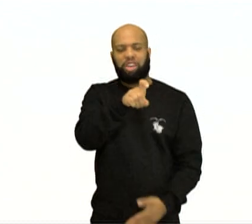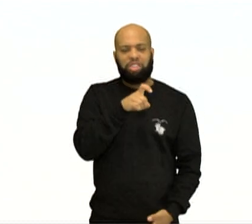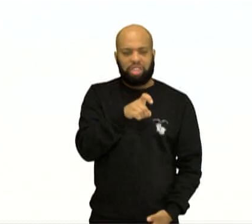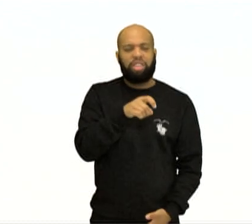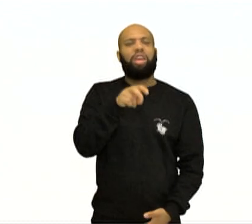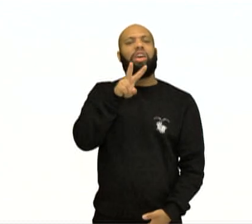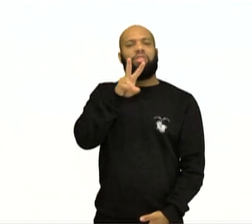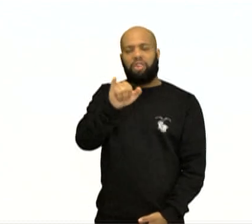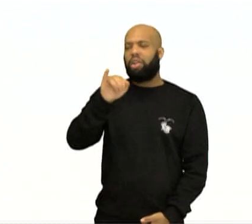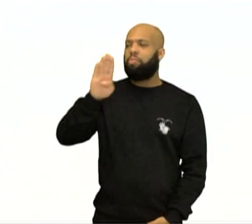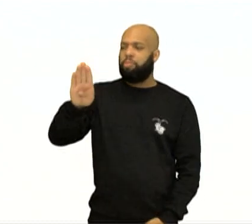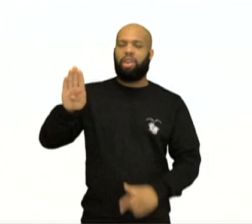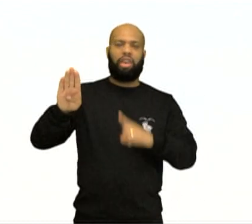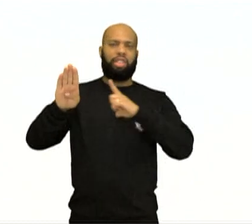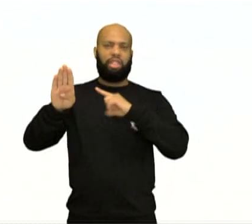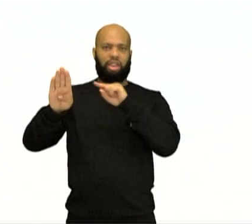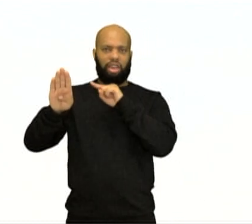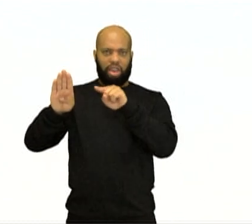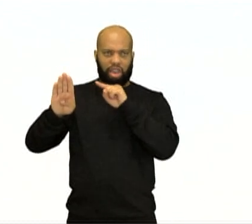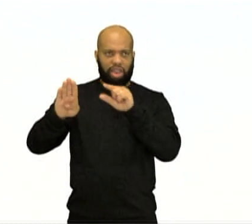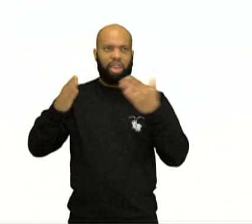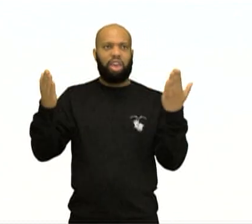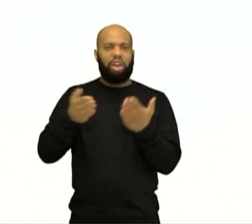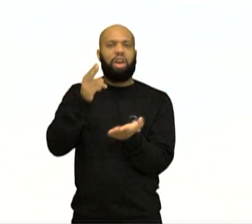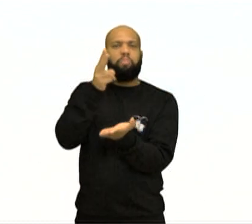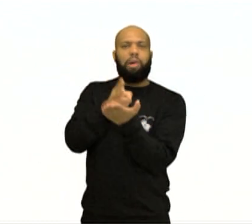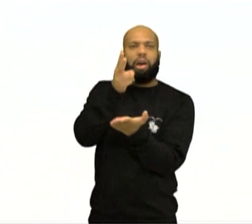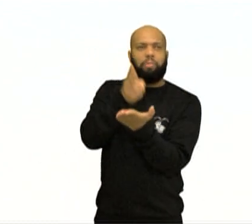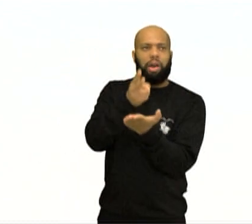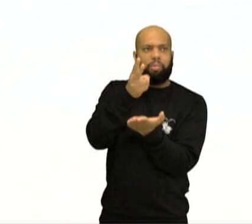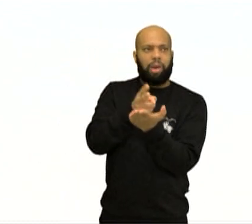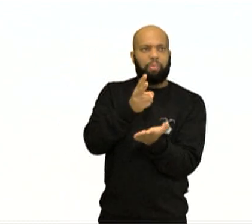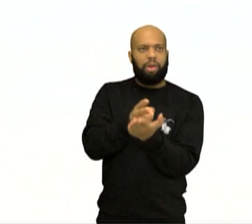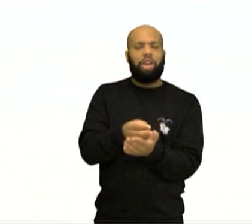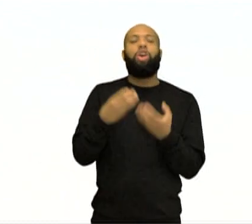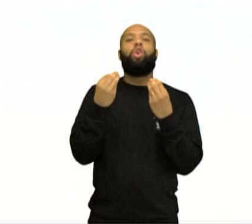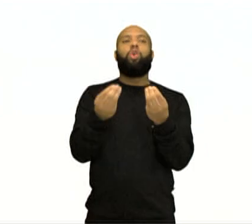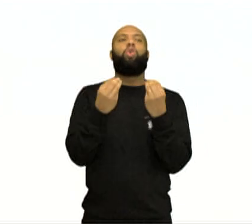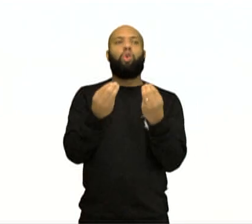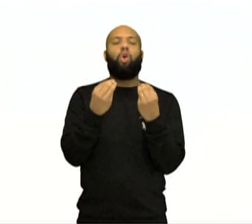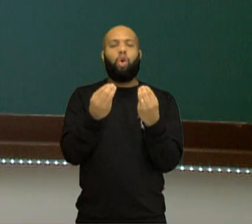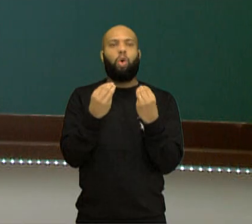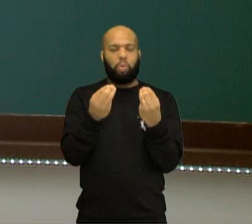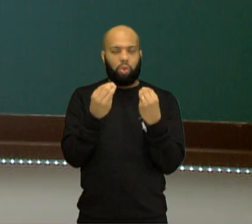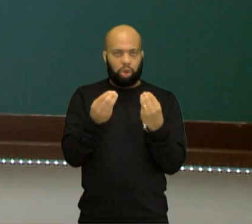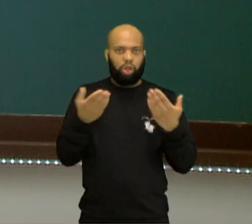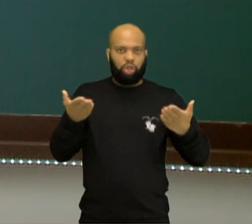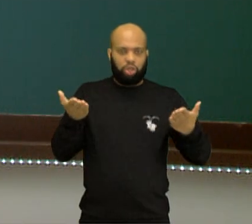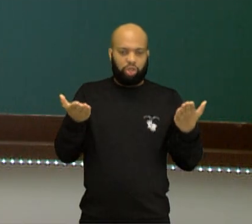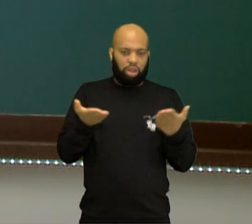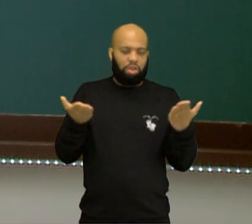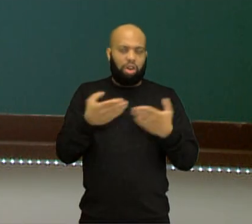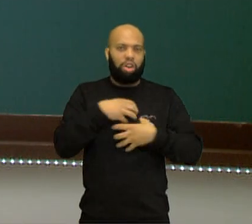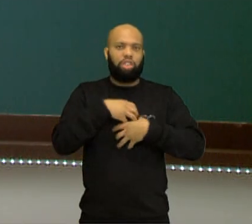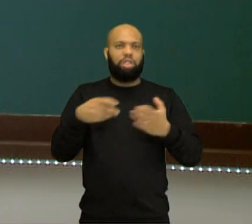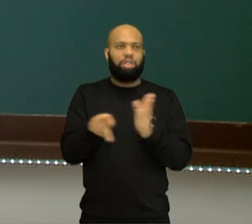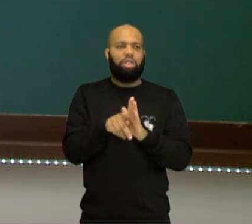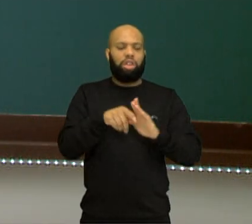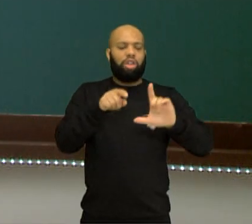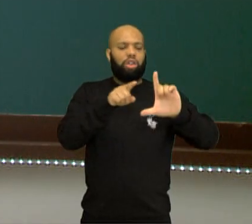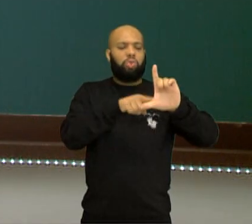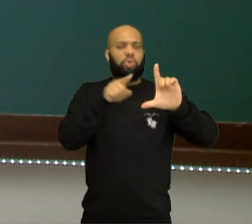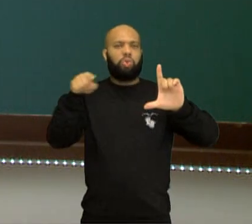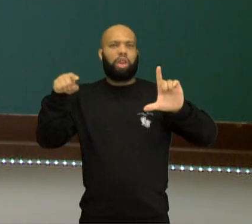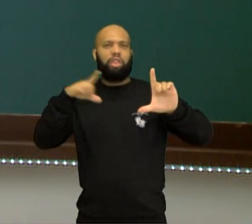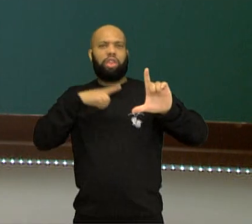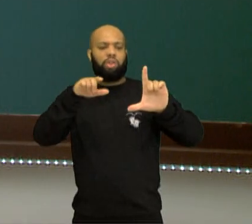mesmo valor. Aí nós vamos ter uma função constante, tá bom? Então, isso aí que a professora falou. Nesses casos, o gráfico é